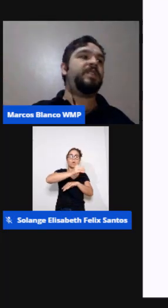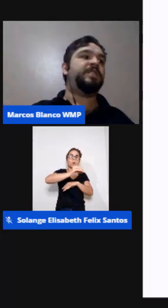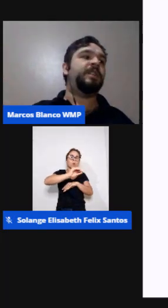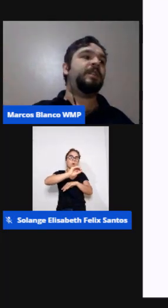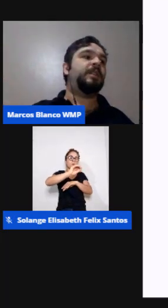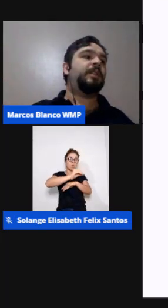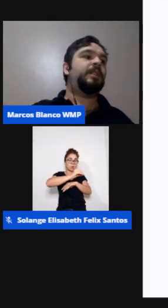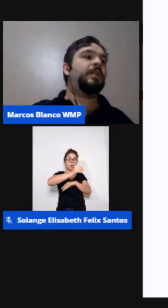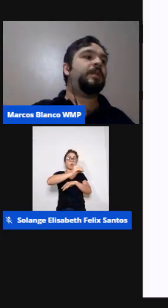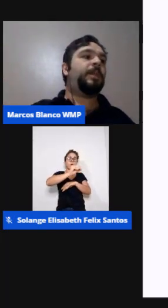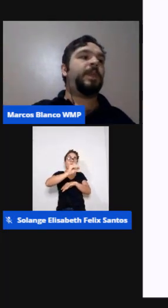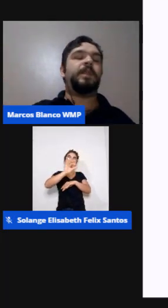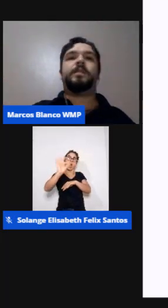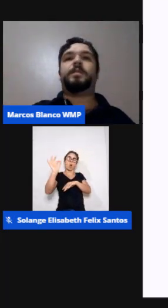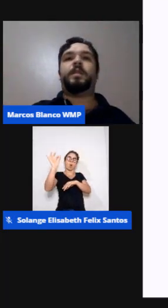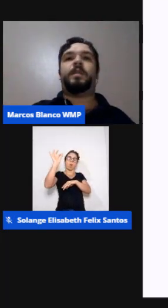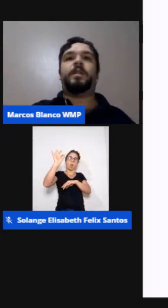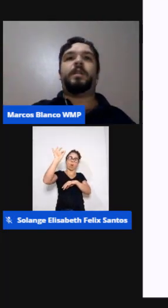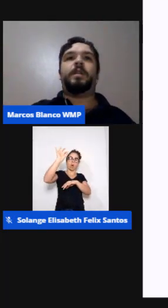possa emergir.